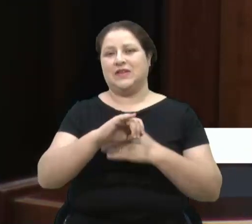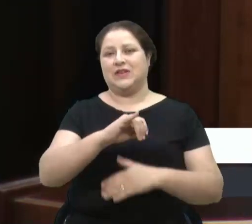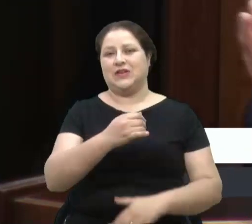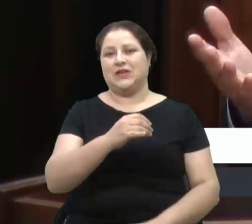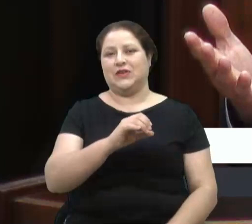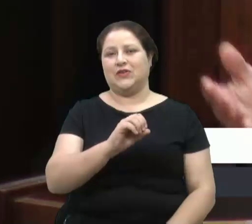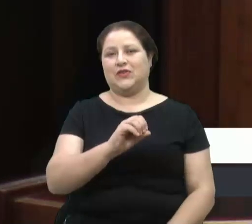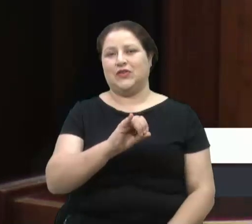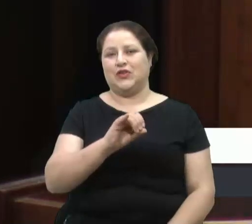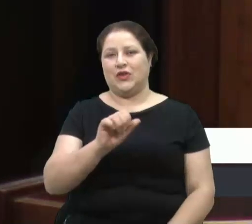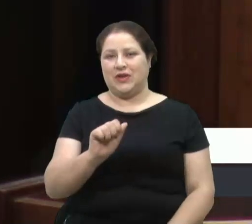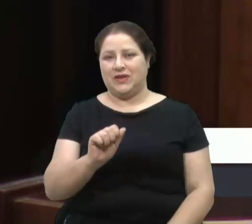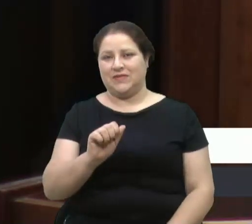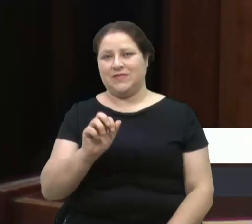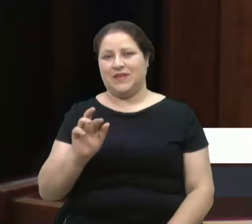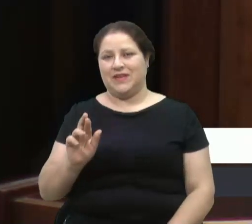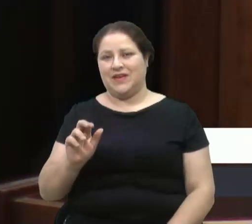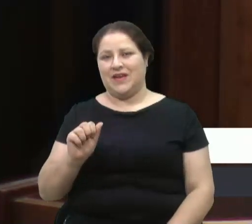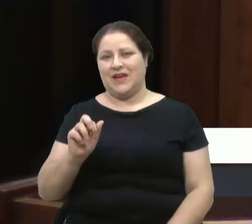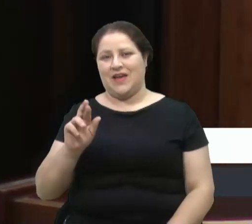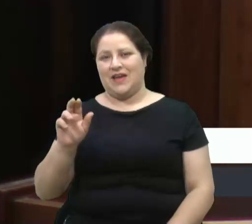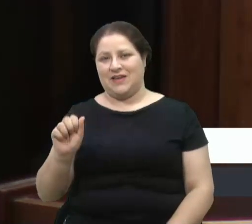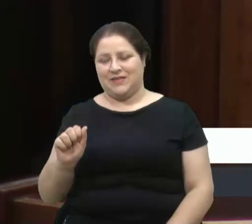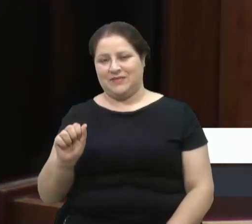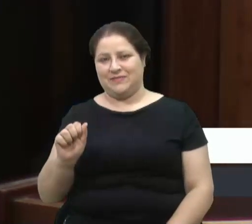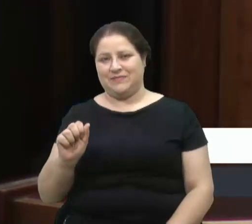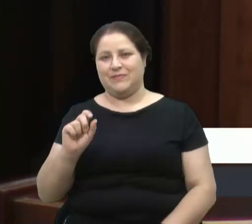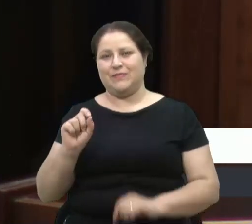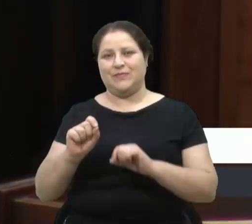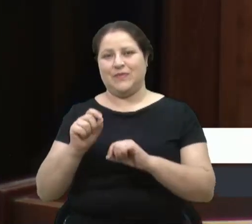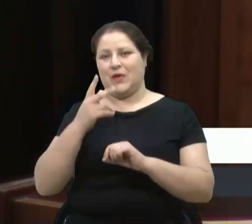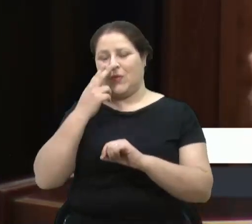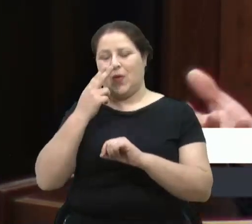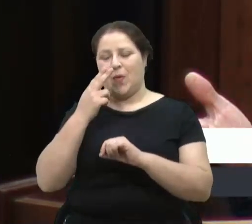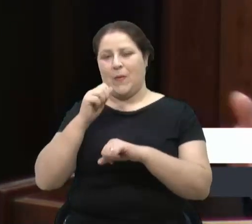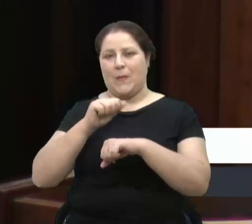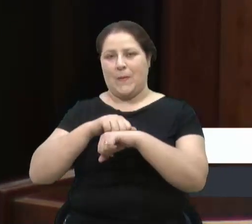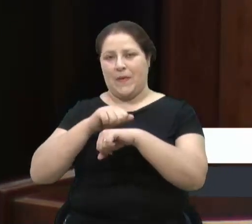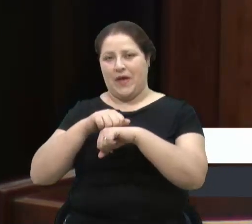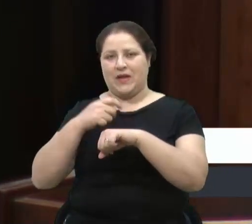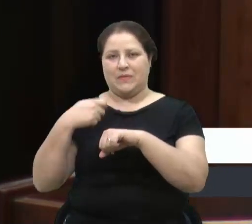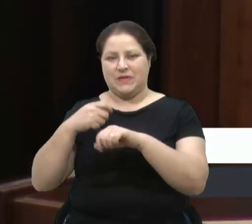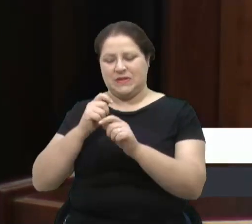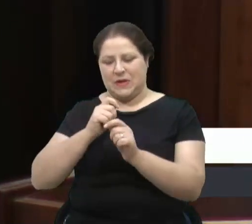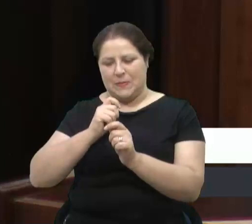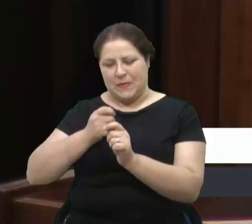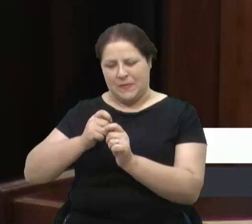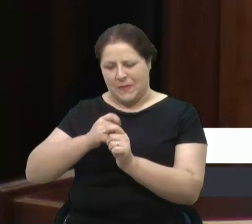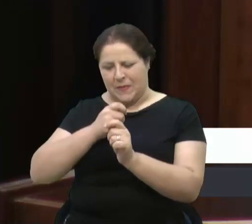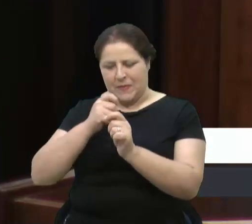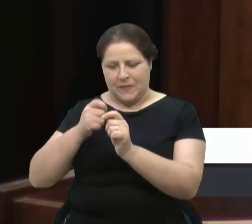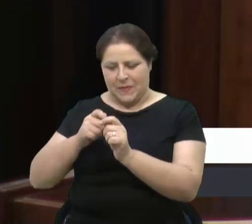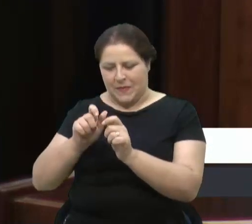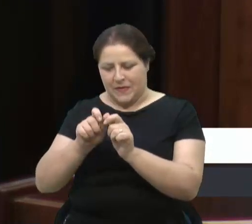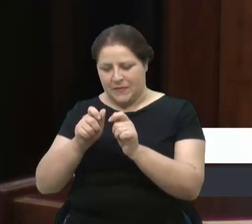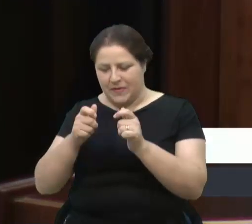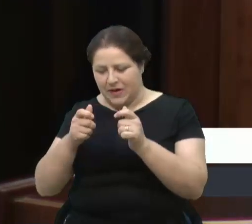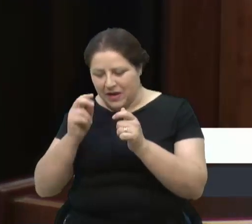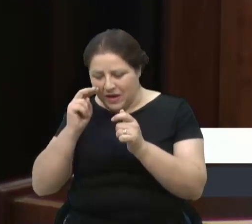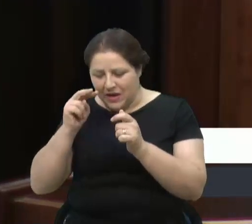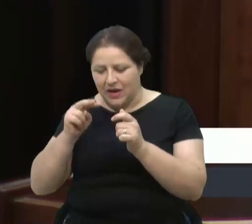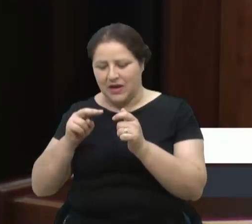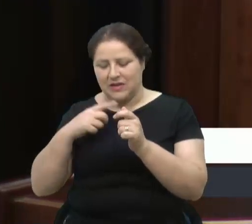que nós para que vocês professores lapidem e faça com que elas brilhem aqui nós já temos